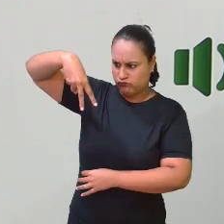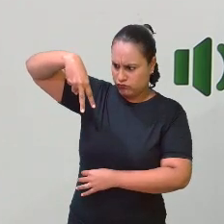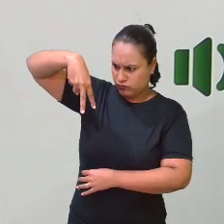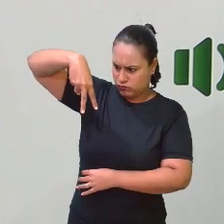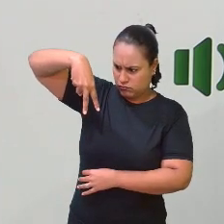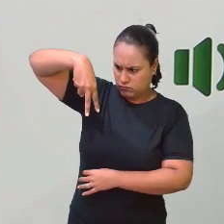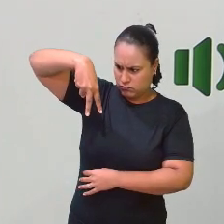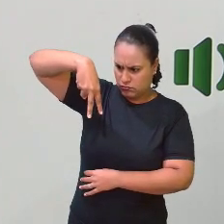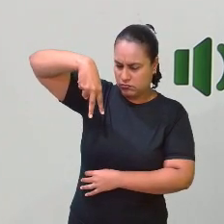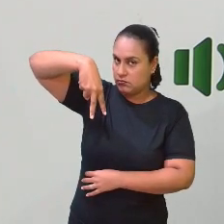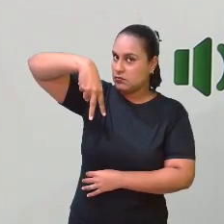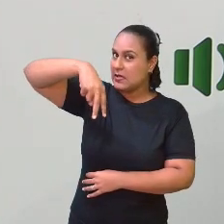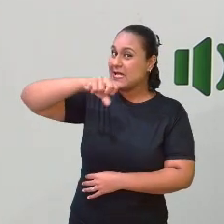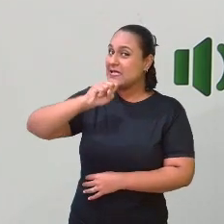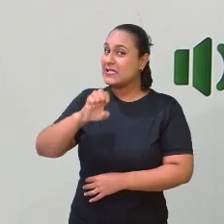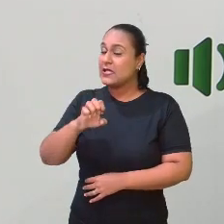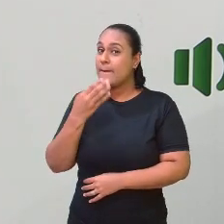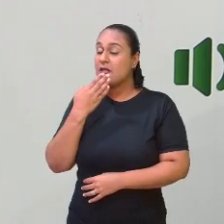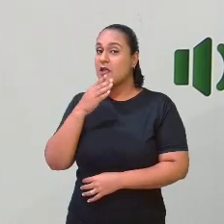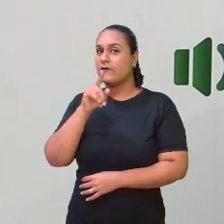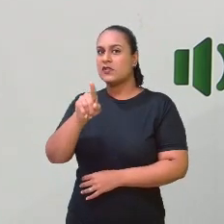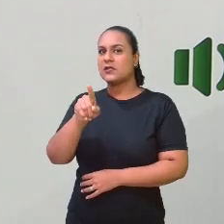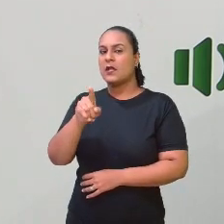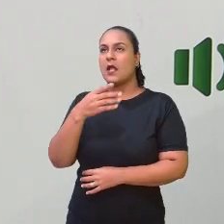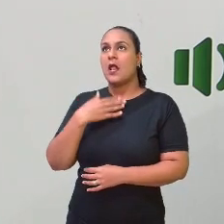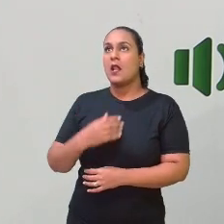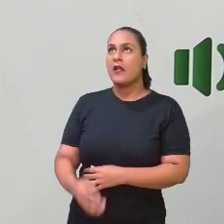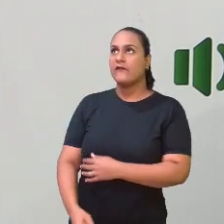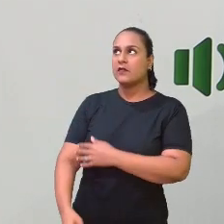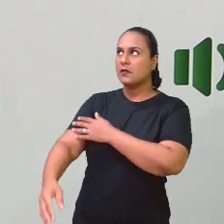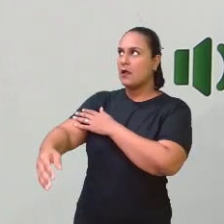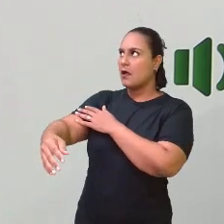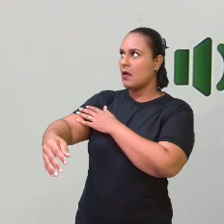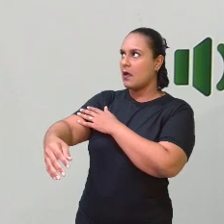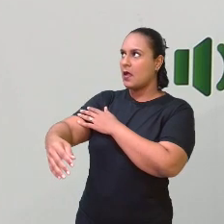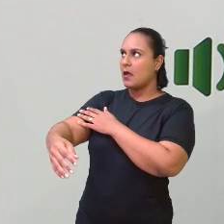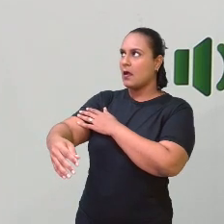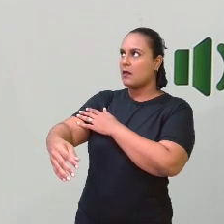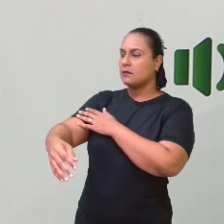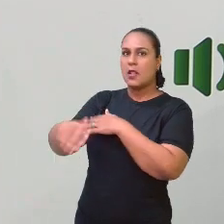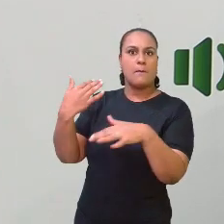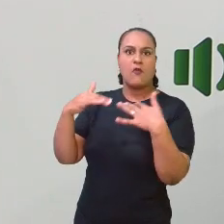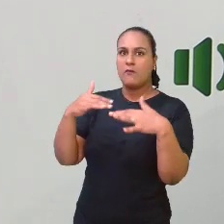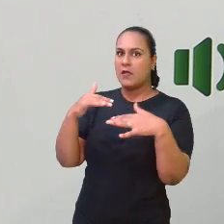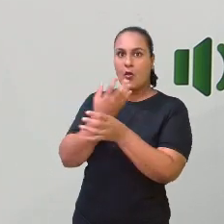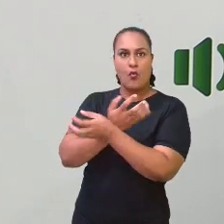Se eu te pedisse para levantar o braço sem mexer qualquer osso, você conseguiria?